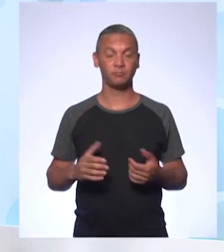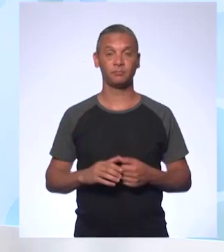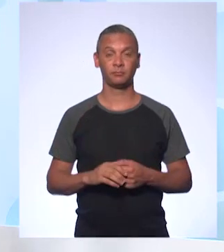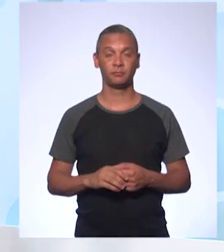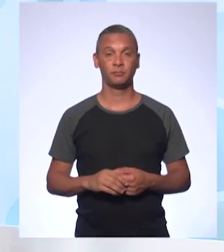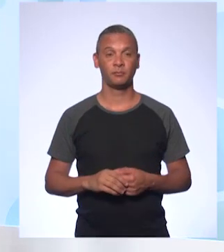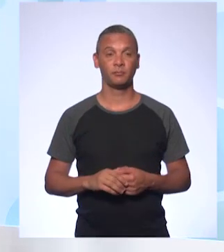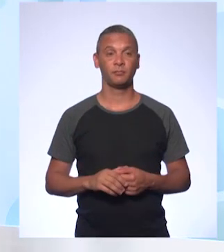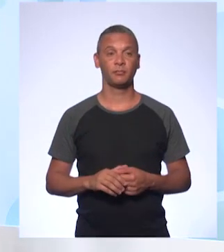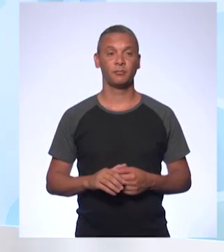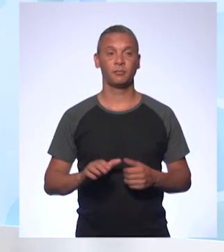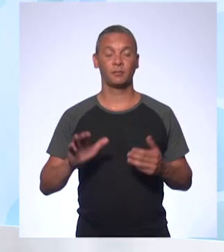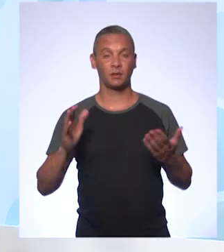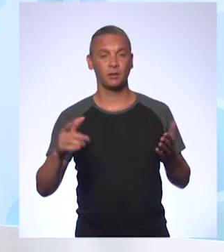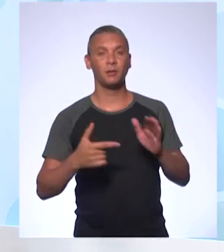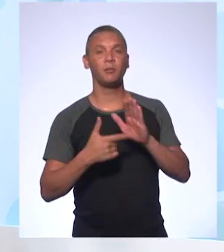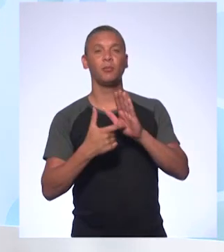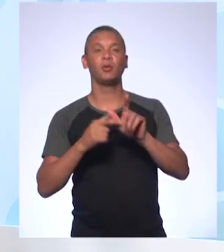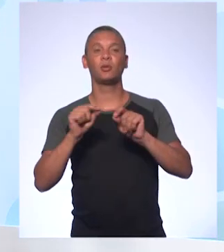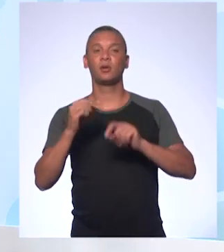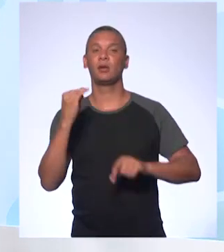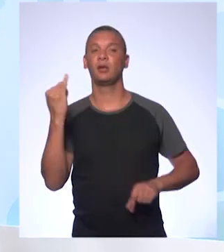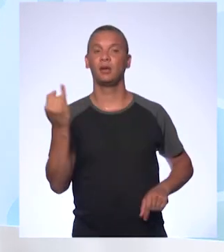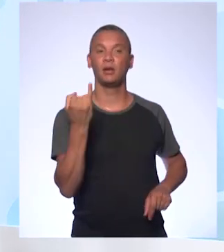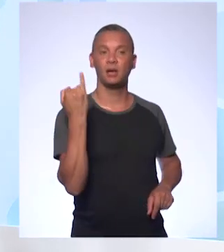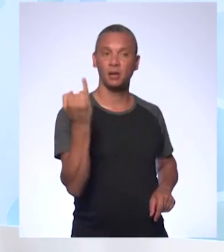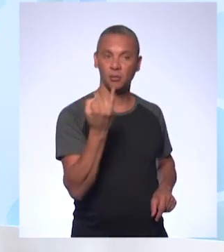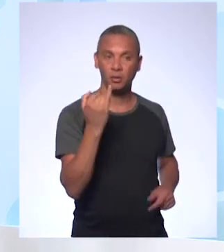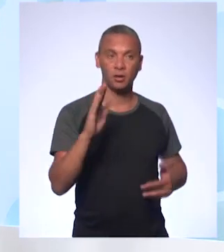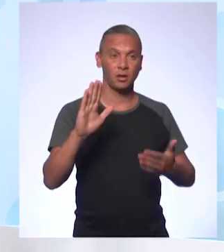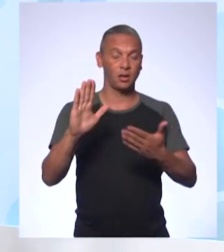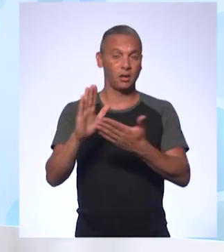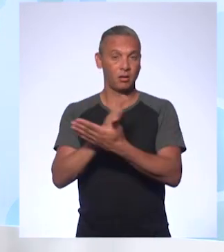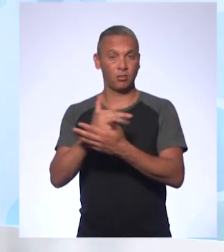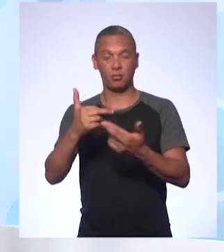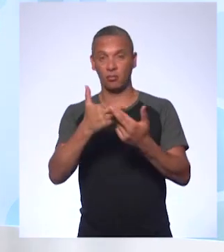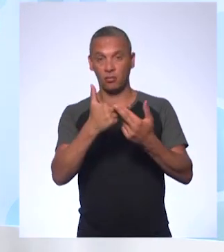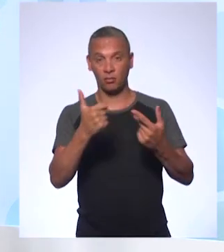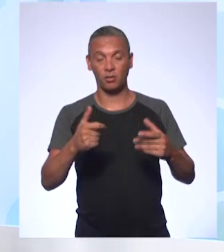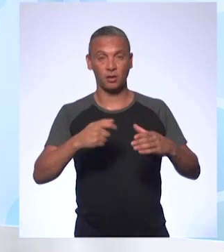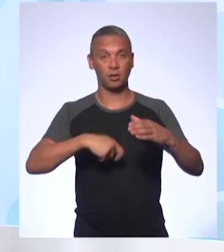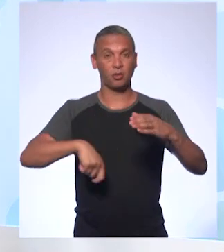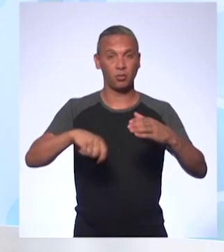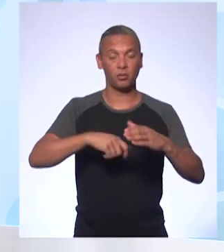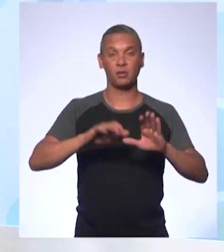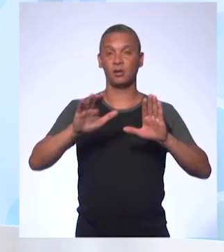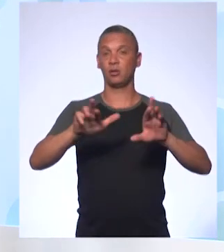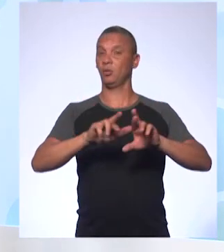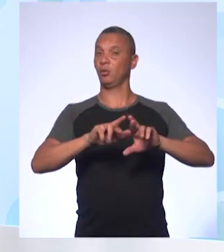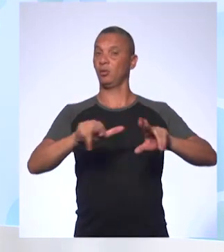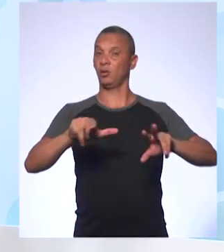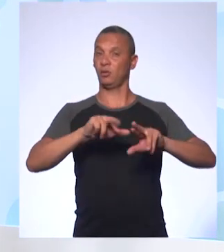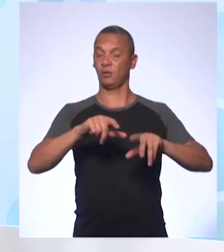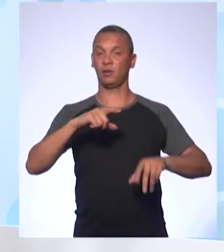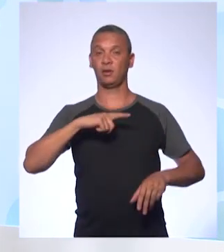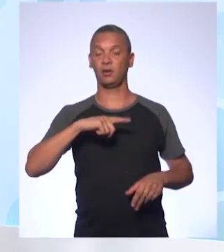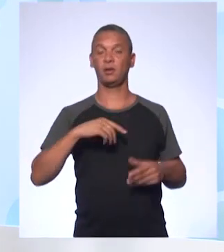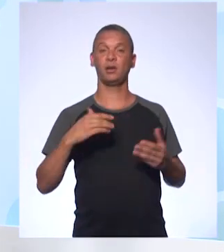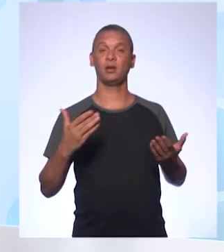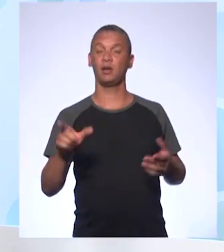né? Evidencia a relevância de alguns condimentos na cozinha hispânica. Não, ele não está